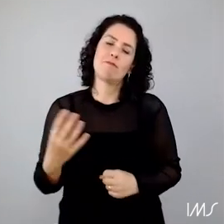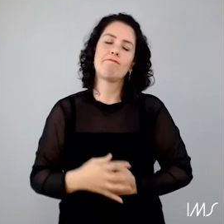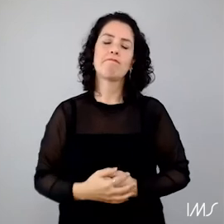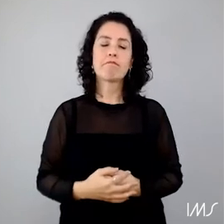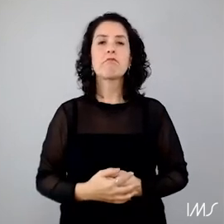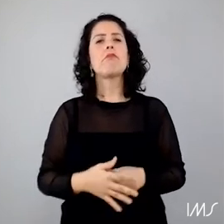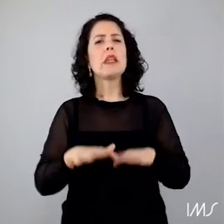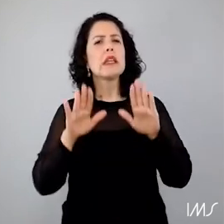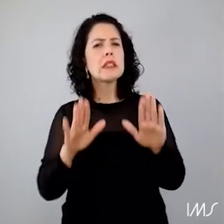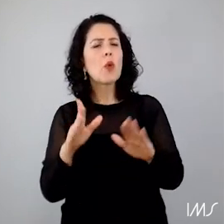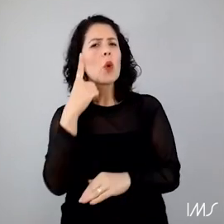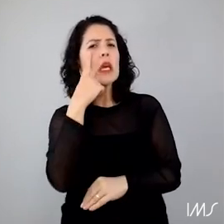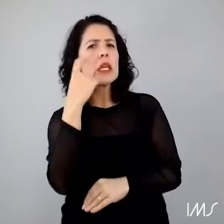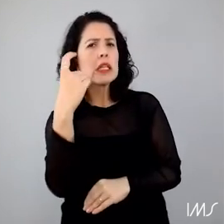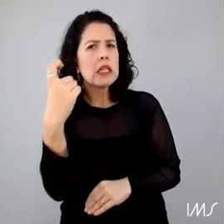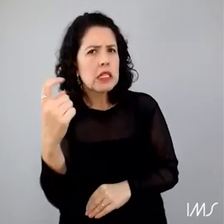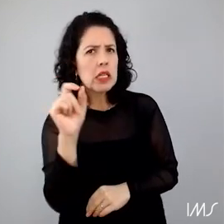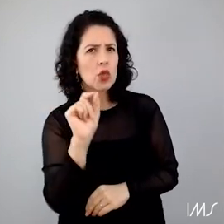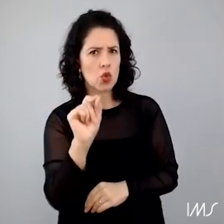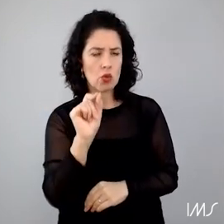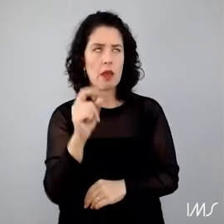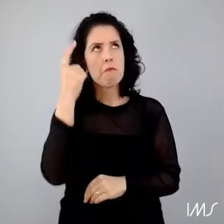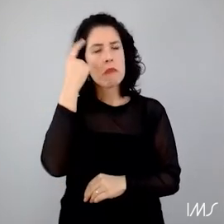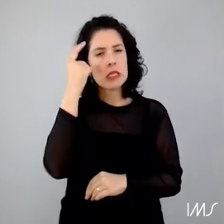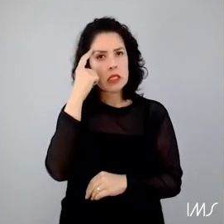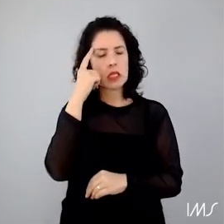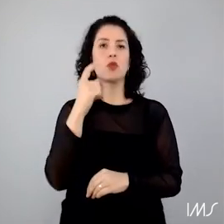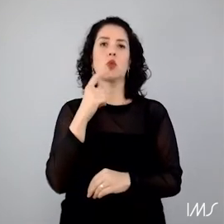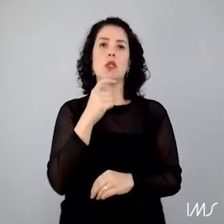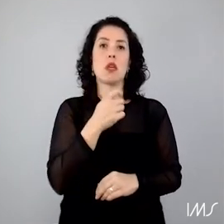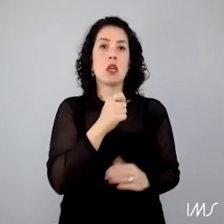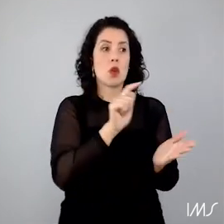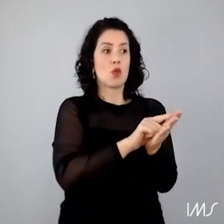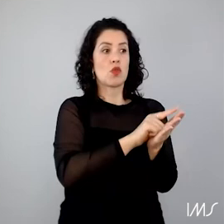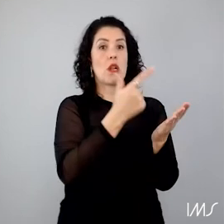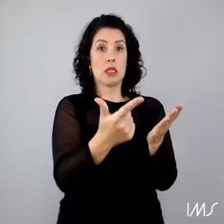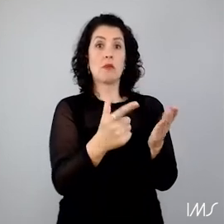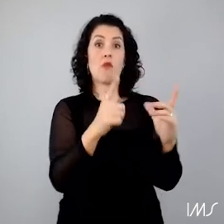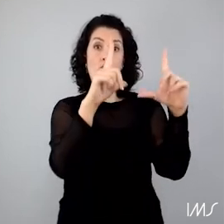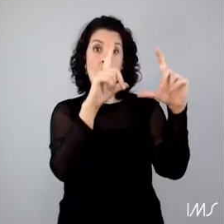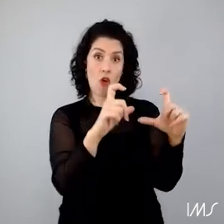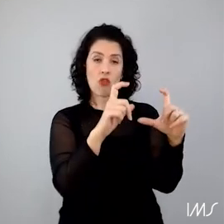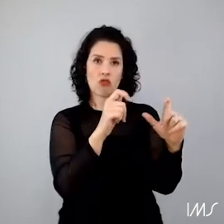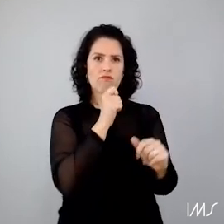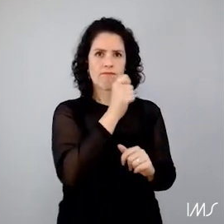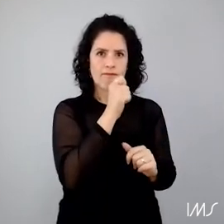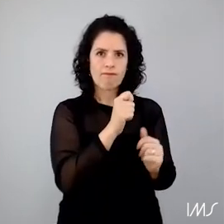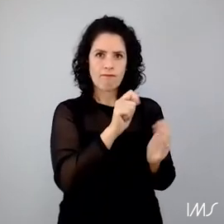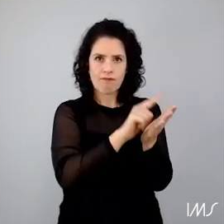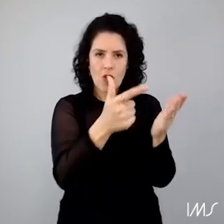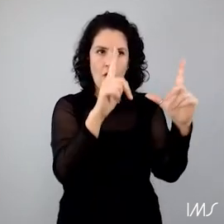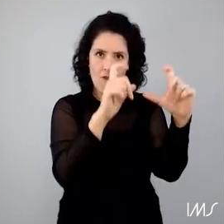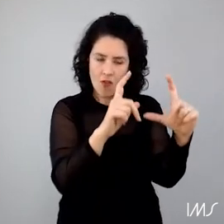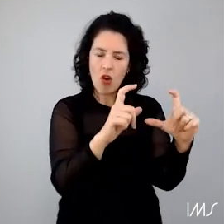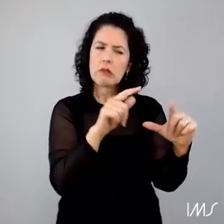Acho que é muito interessante quando a gente pensa no fotojornalismo, por um lado, o